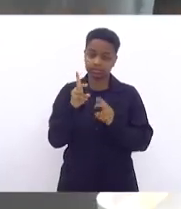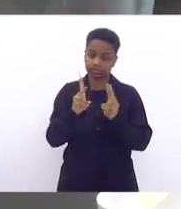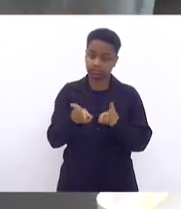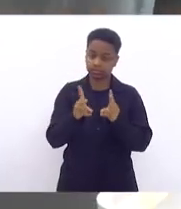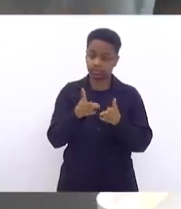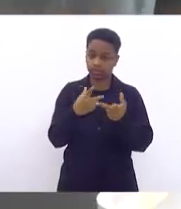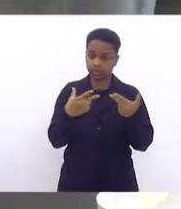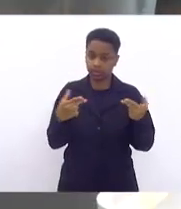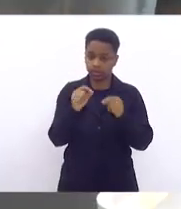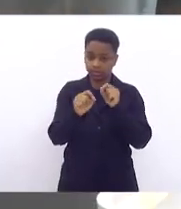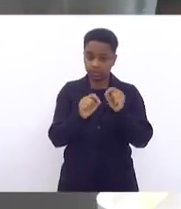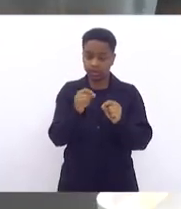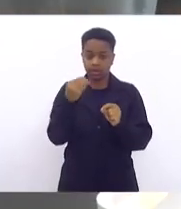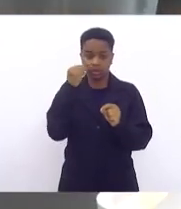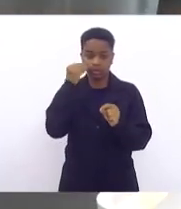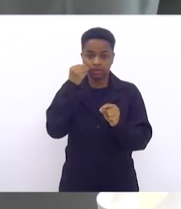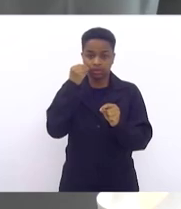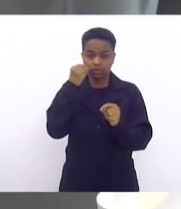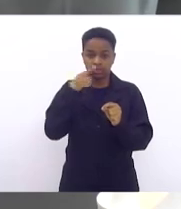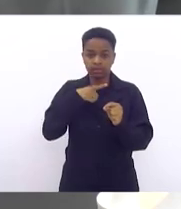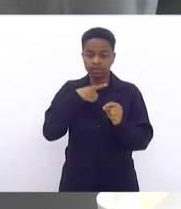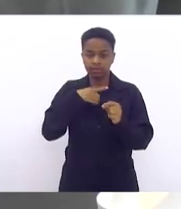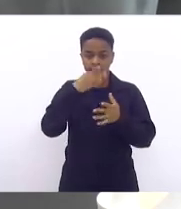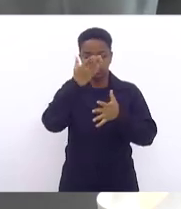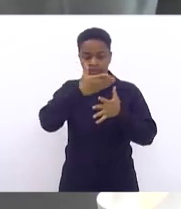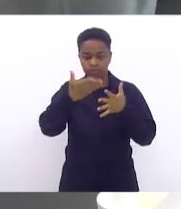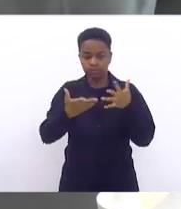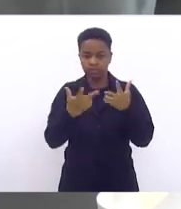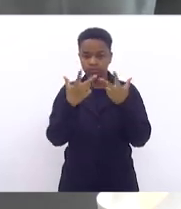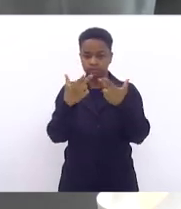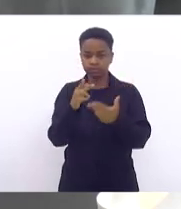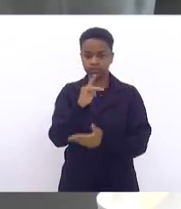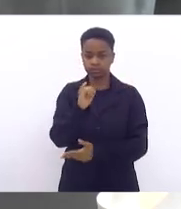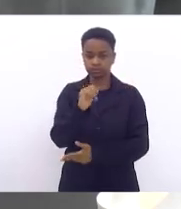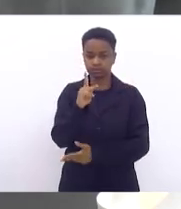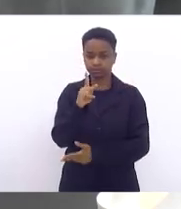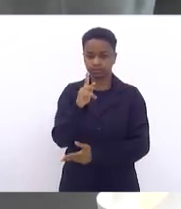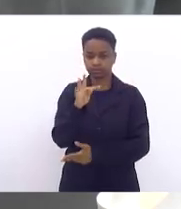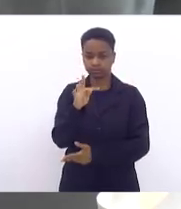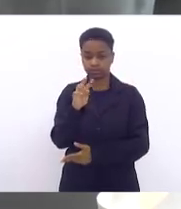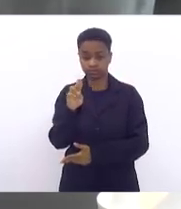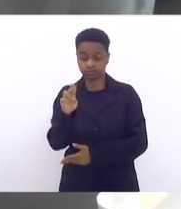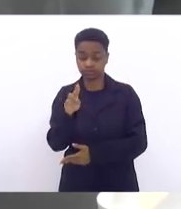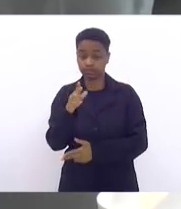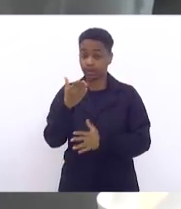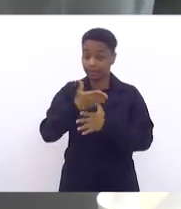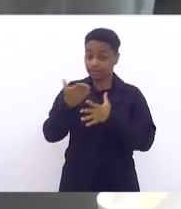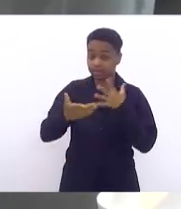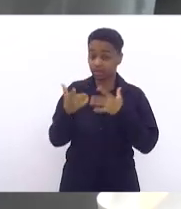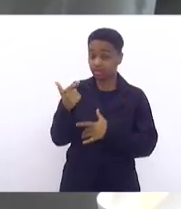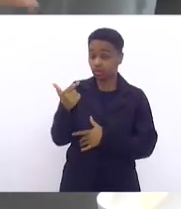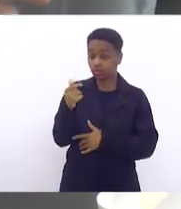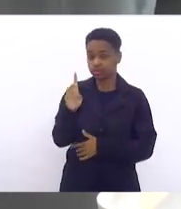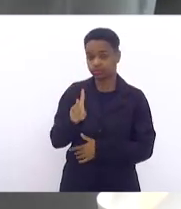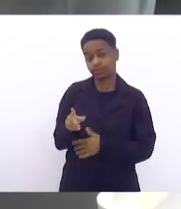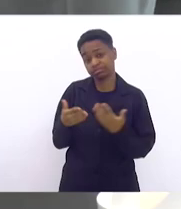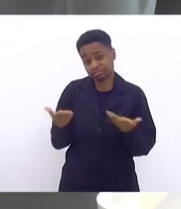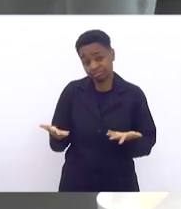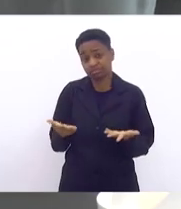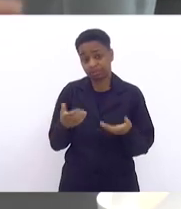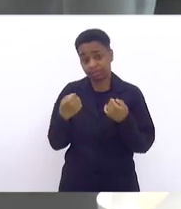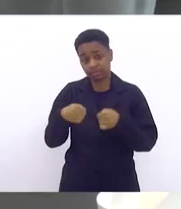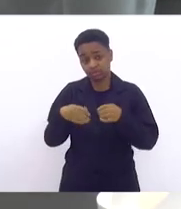de ter um carnê igual ao do IPTU e parcelar em 12 vezes. Seria mais um ainda. Então, vamos juntar